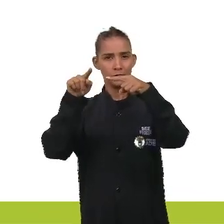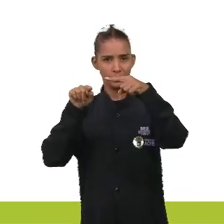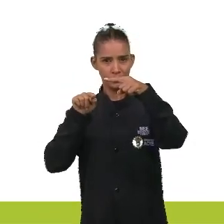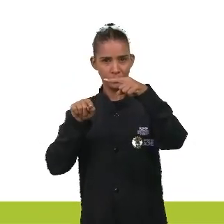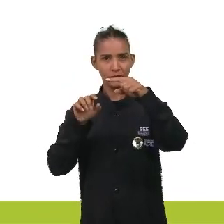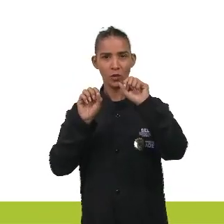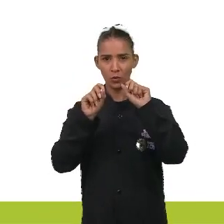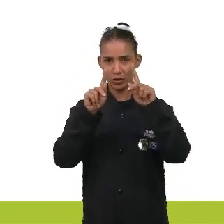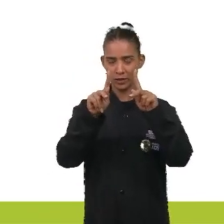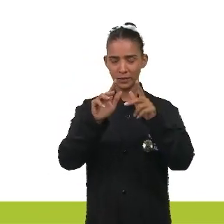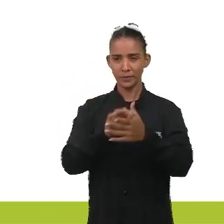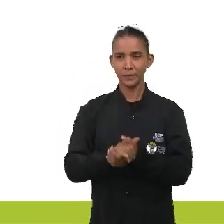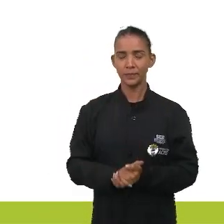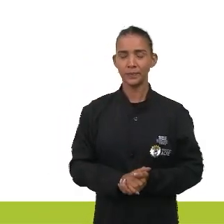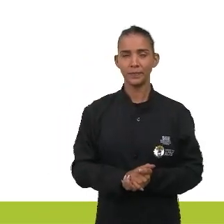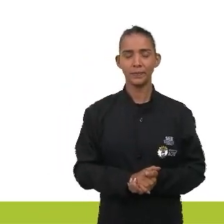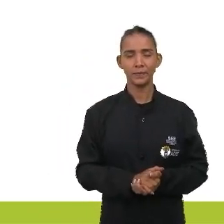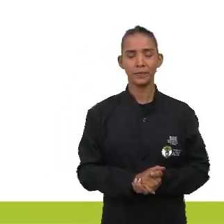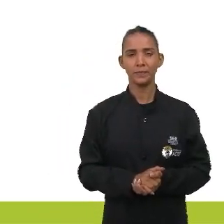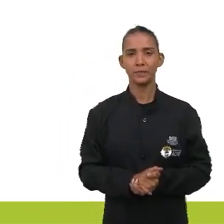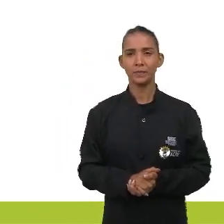Ok? Agora,